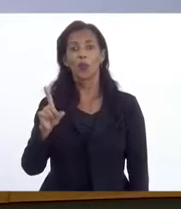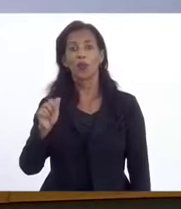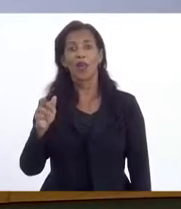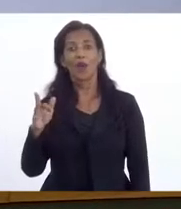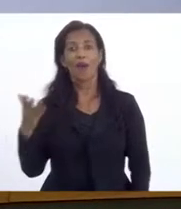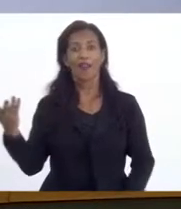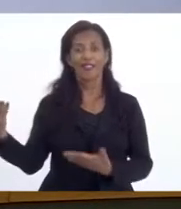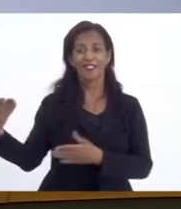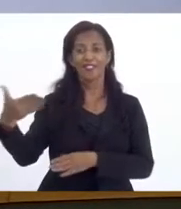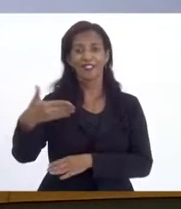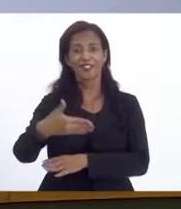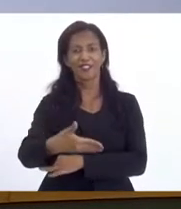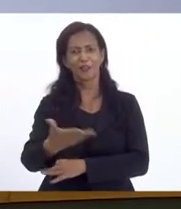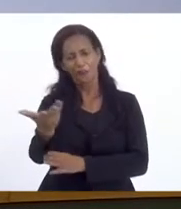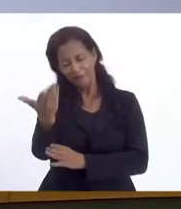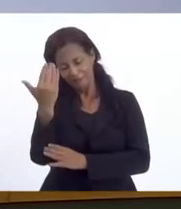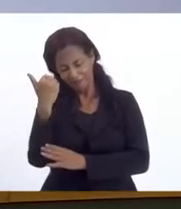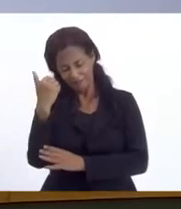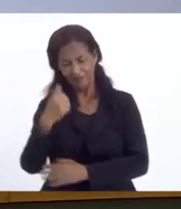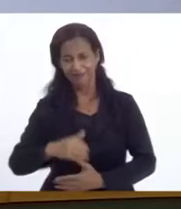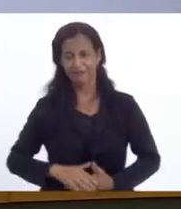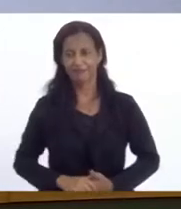favor. Bruninho, vem para cá.